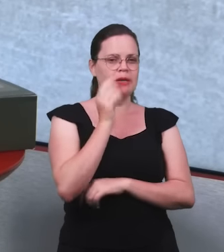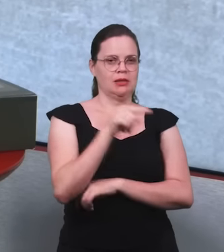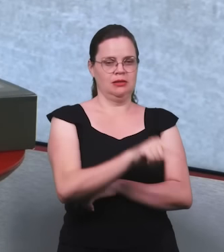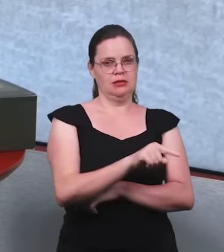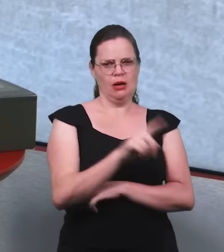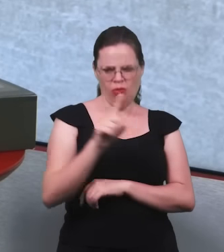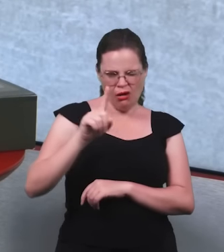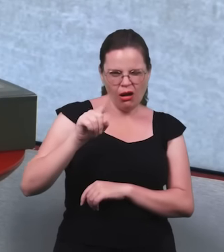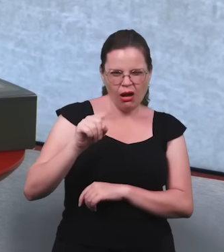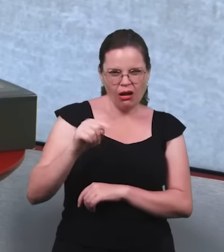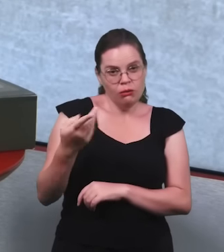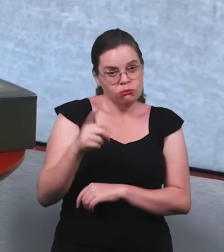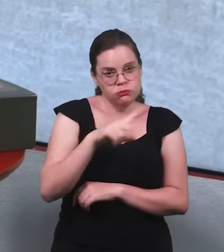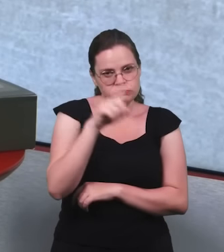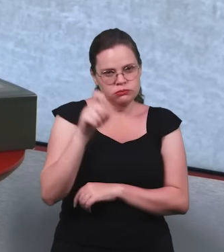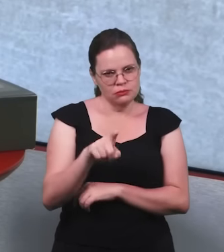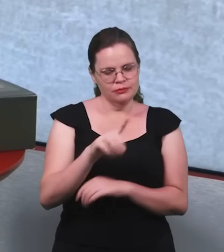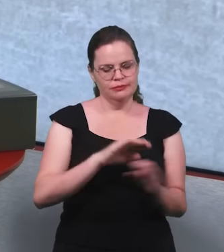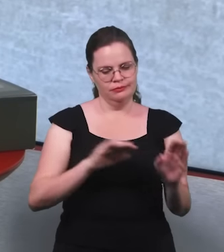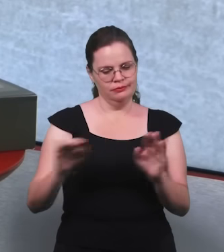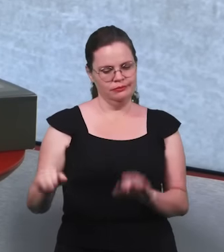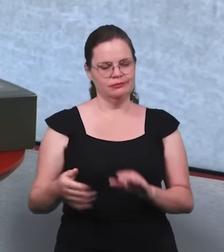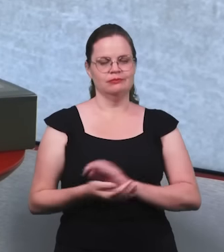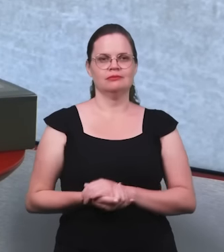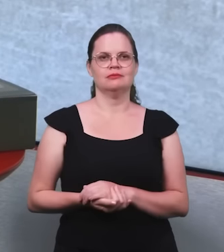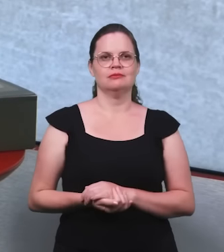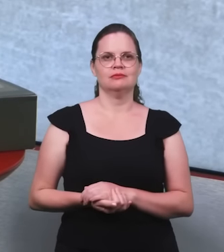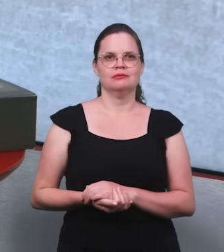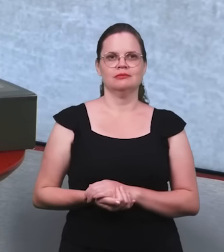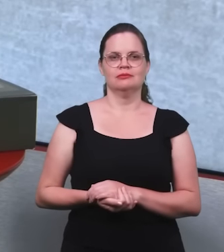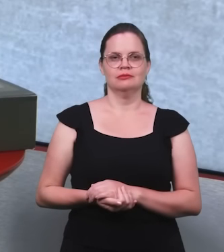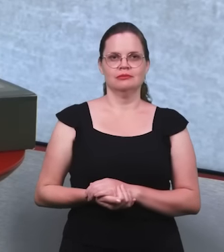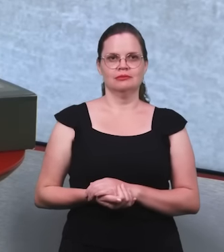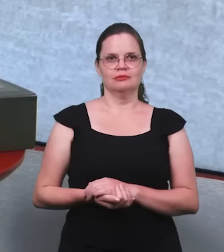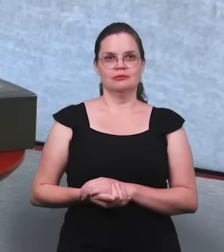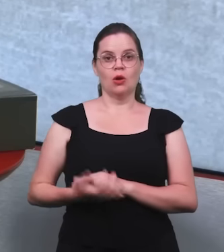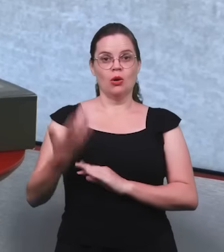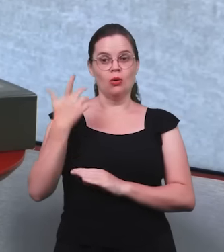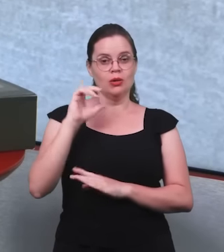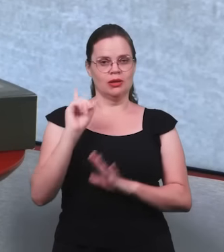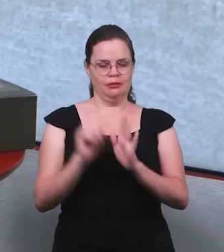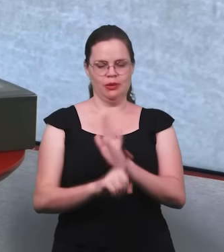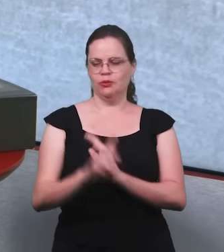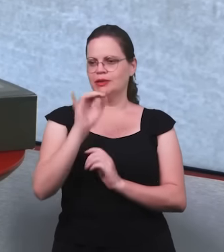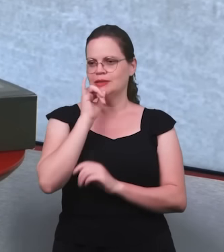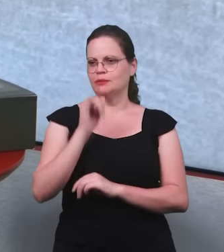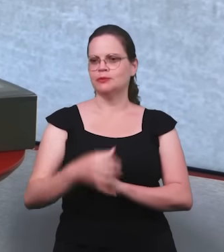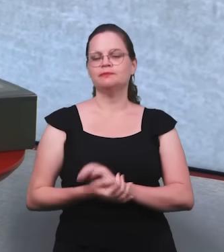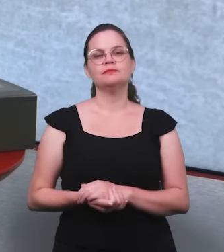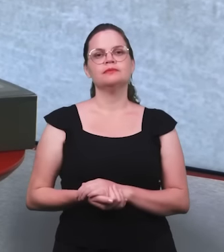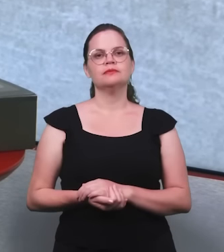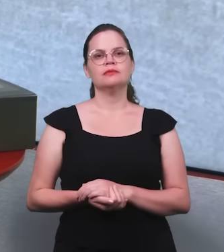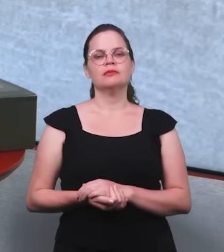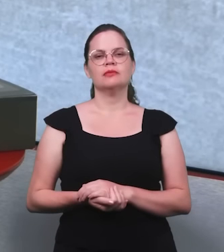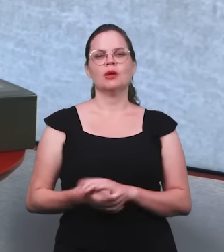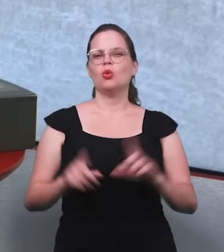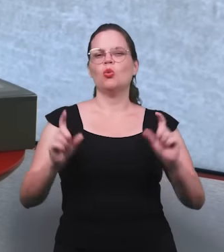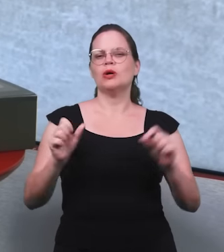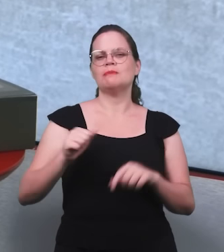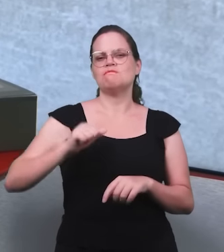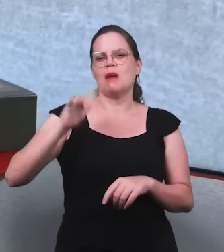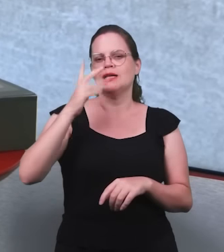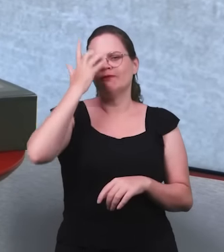presencial? Vamos continuar nossas perguntas em cima do nosso tema. Por exemplo, o que seria mais cômodo